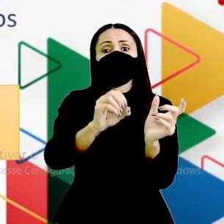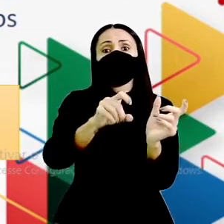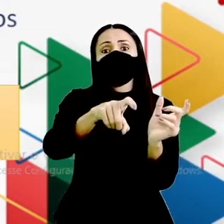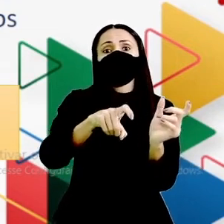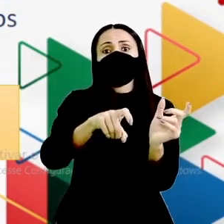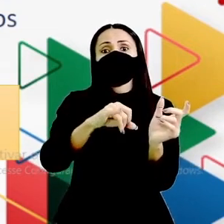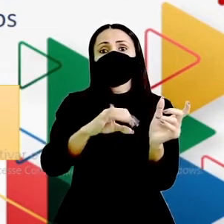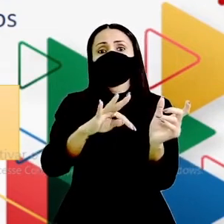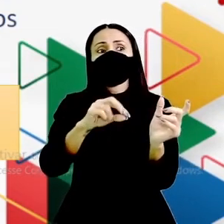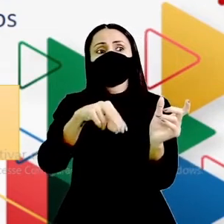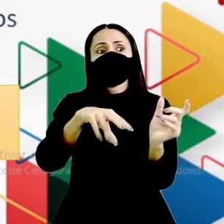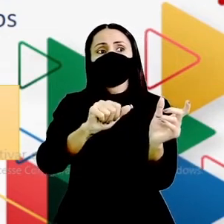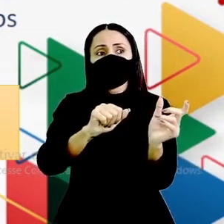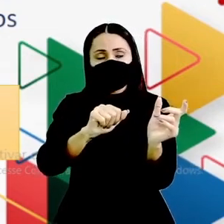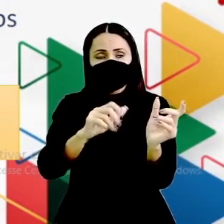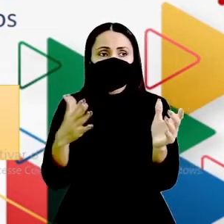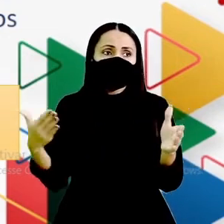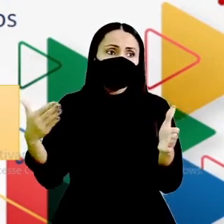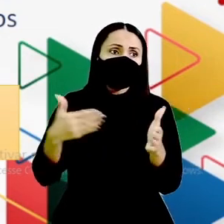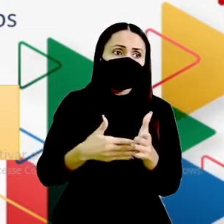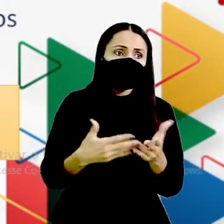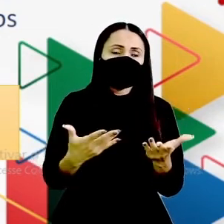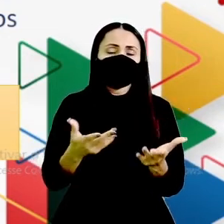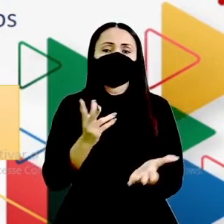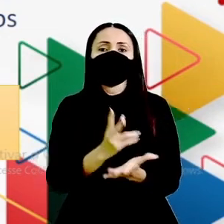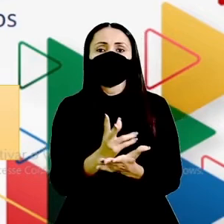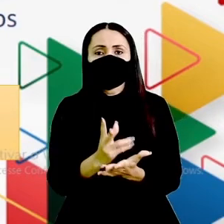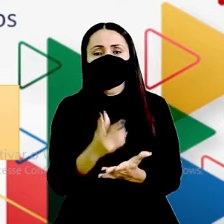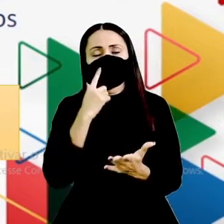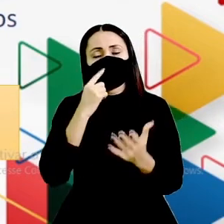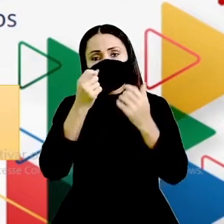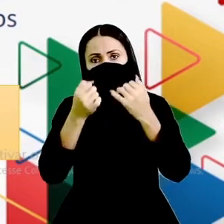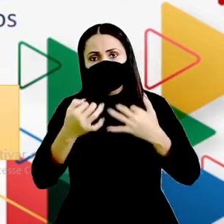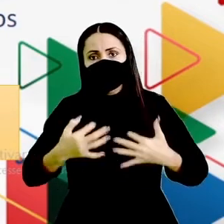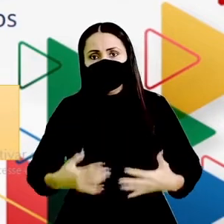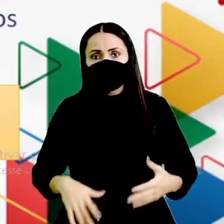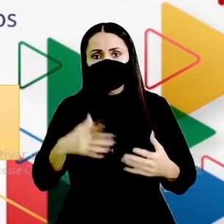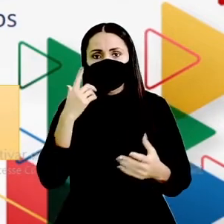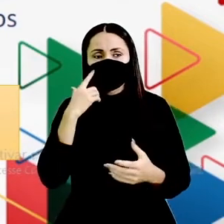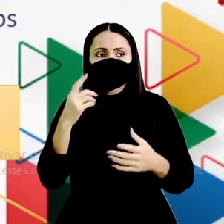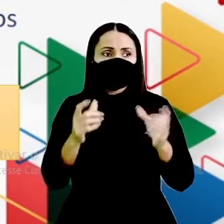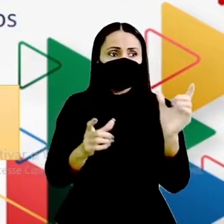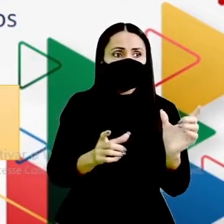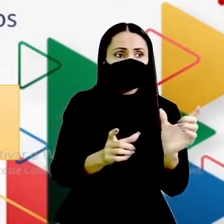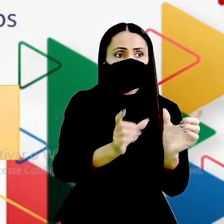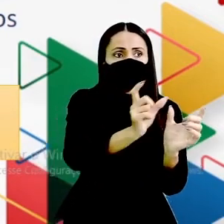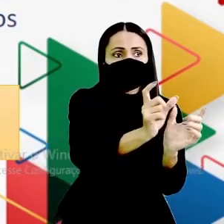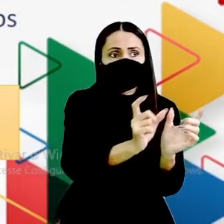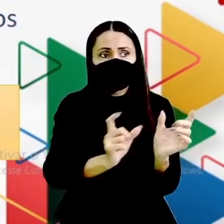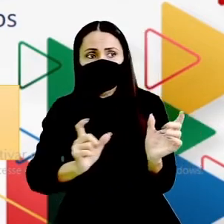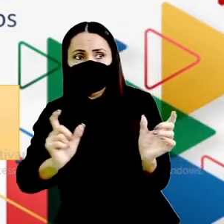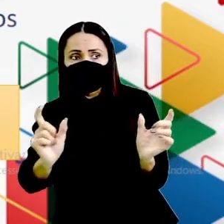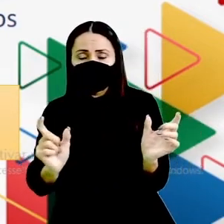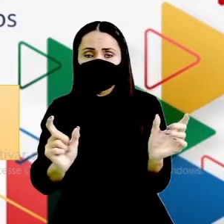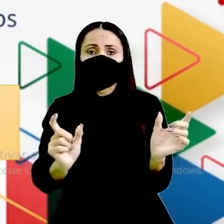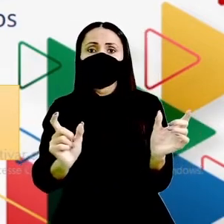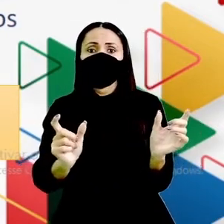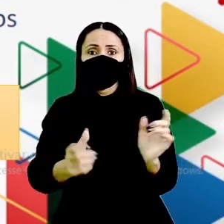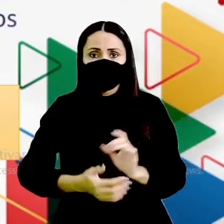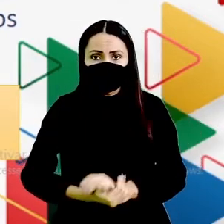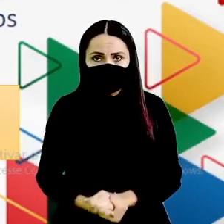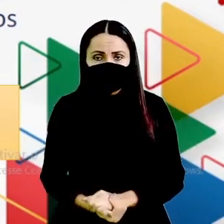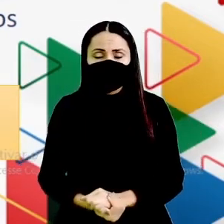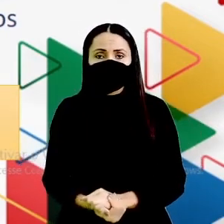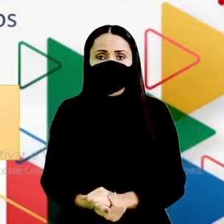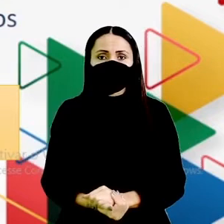a última. E a gente sempre conta, né, professor, da direita para a esquerda. Né? Então, exatamente. cajá, olha lá, ó. Então, a gente